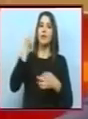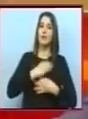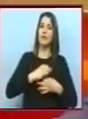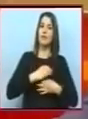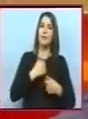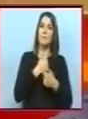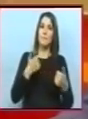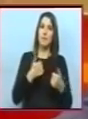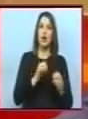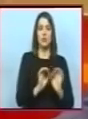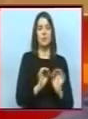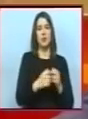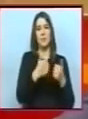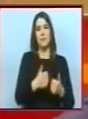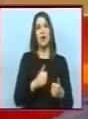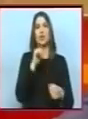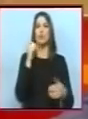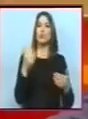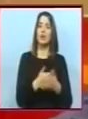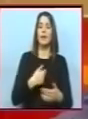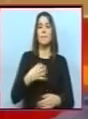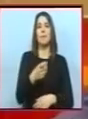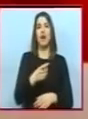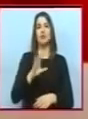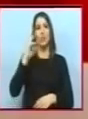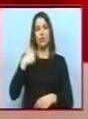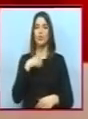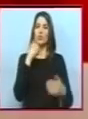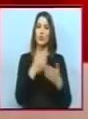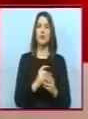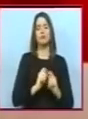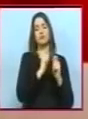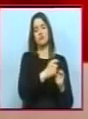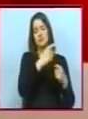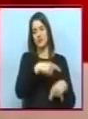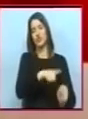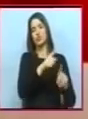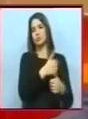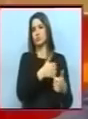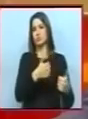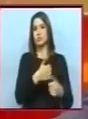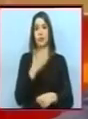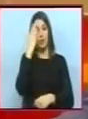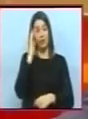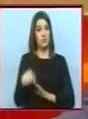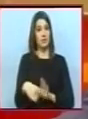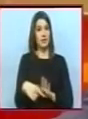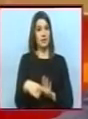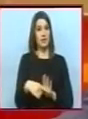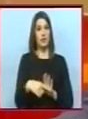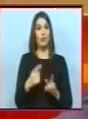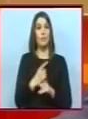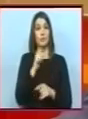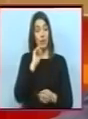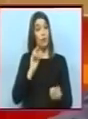eu poder morrer em paz e que um dia, quando eu morrer, há de haver alguém que toma conta disto tudo. E eu acho que isto é negativo, não é? Porque isto tem o